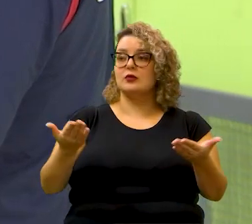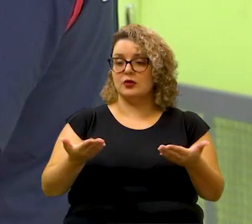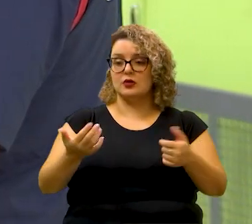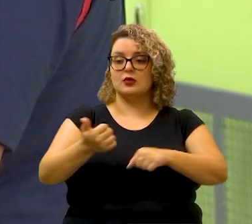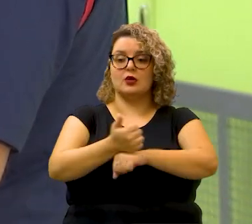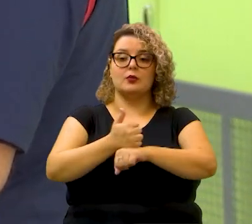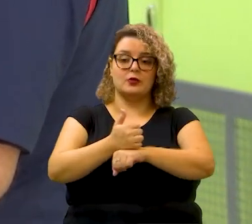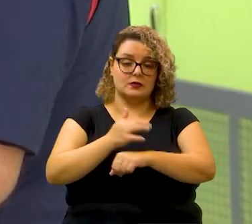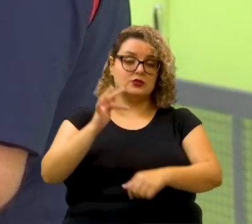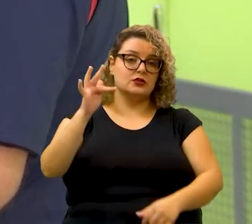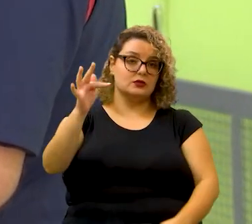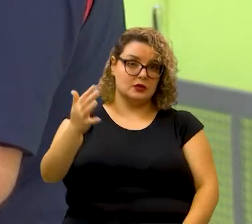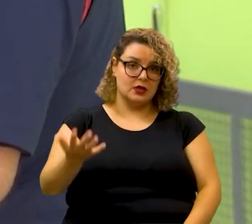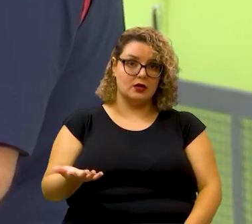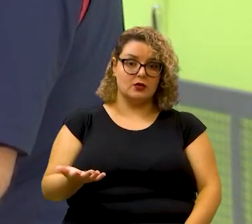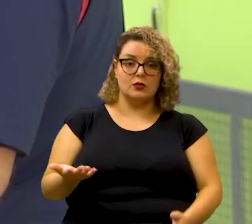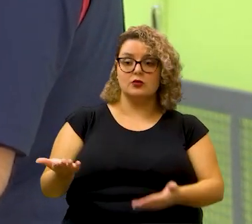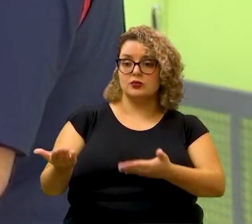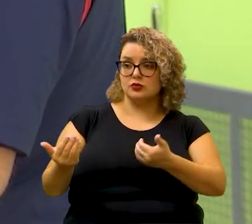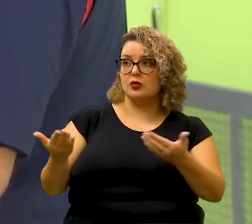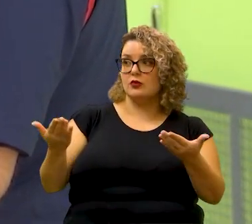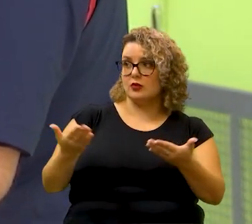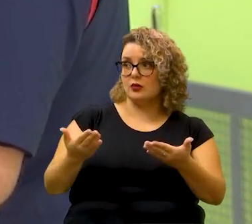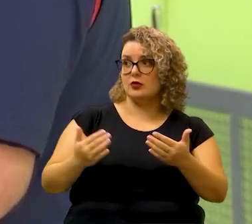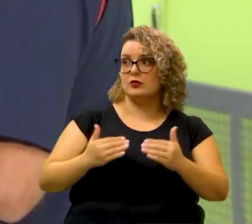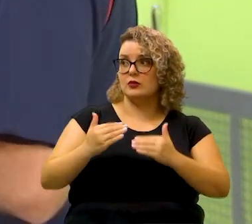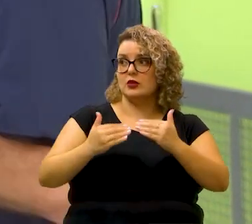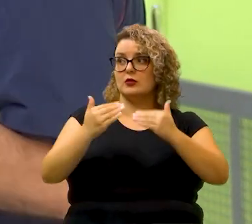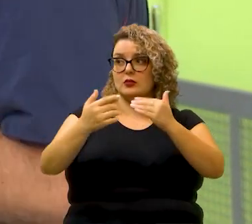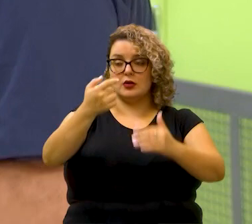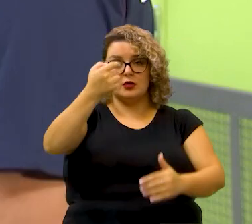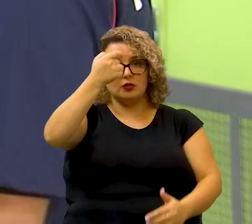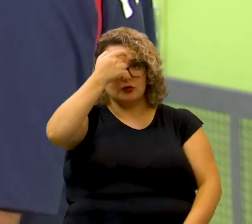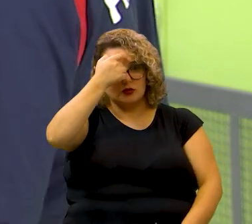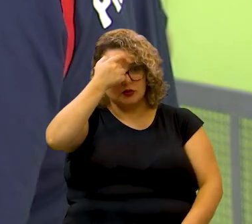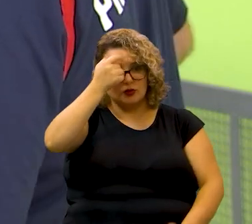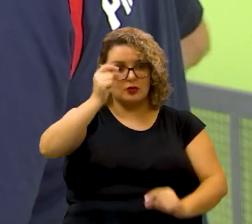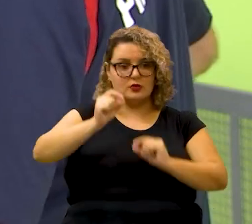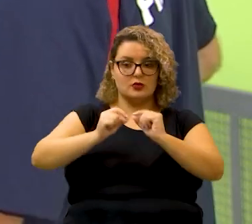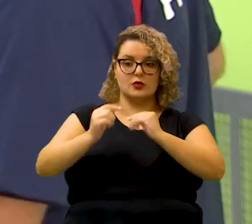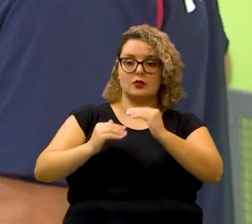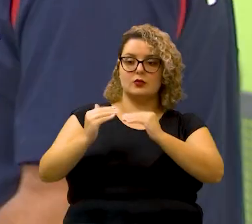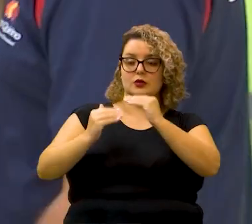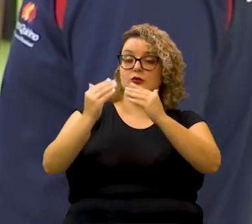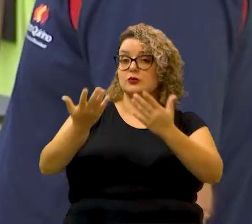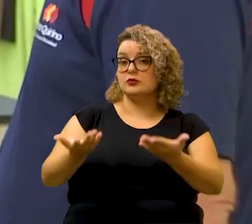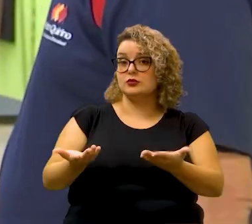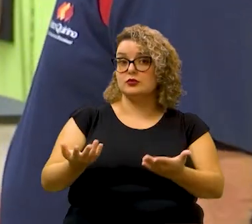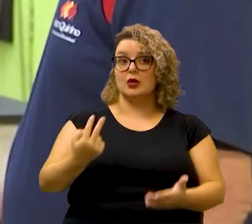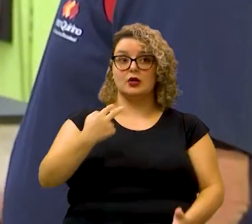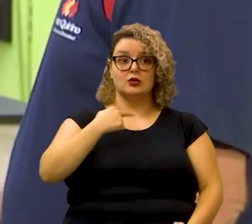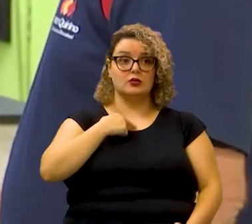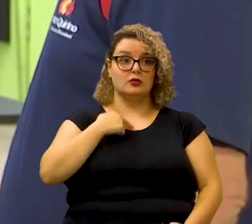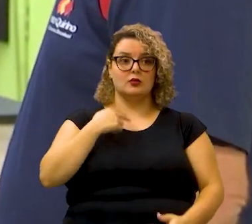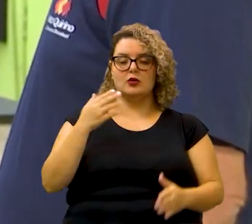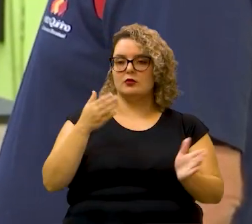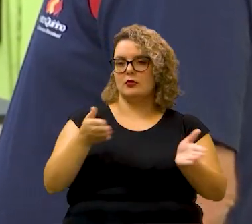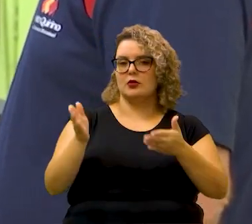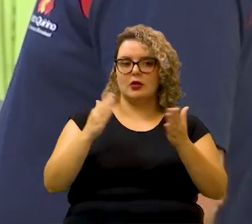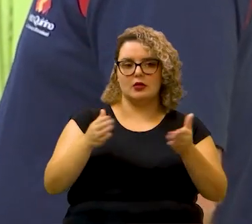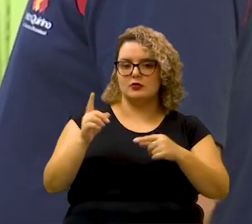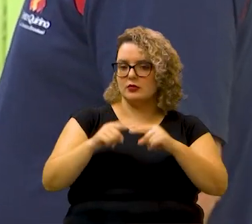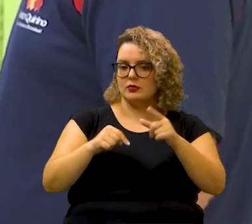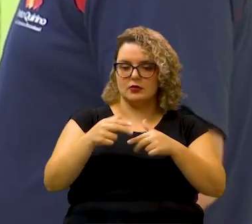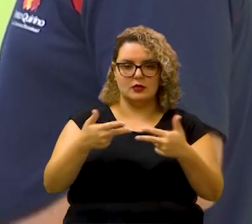jovem hoje, ele é o profissional do futuro, então o jovem hoje ele tem que também crescer com uma consciência do que ele produz, né? Então ele não pode simplesmente